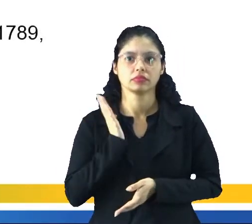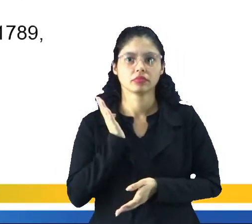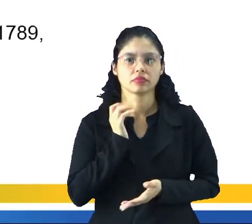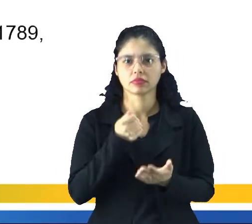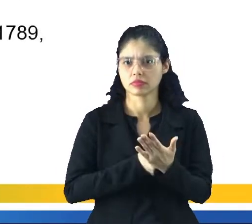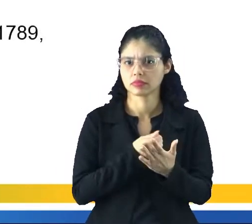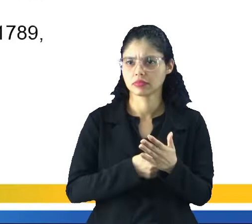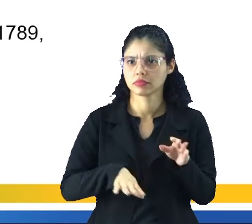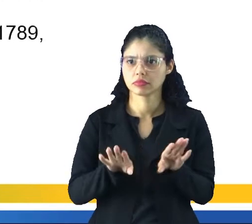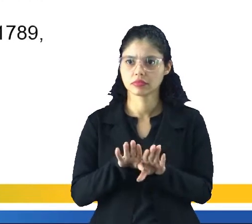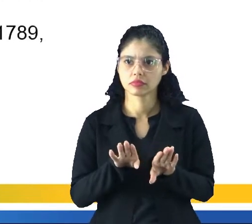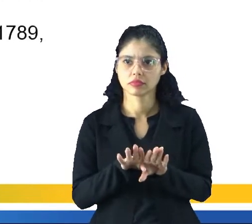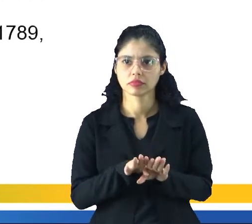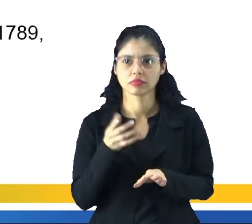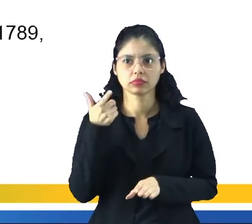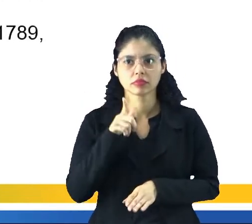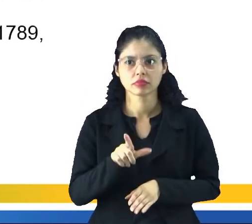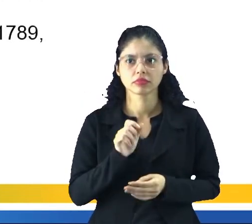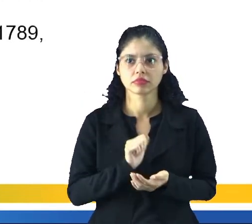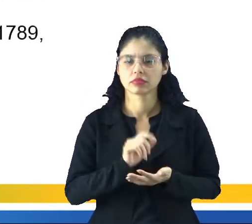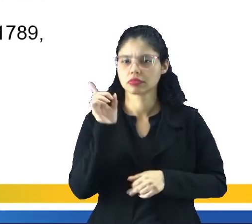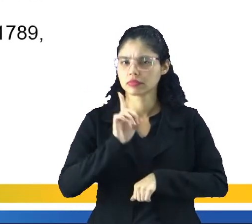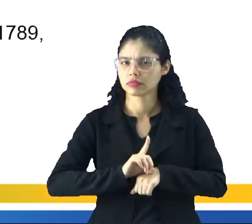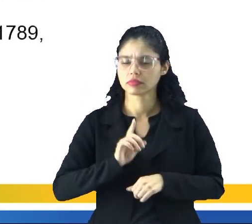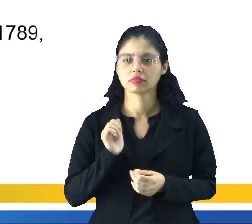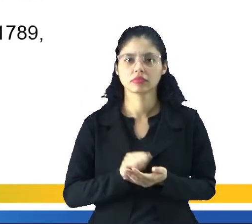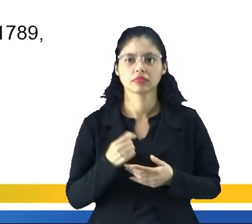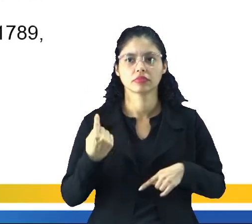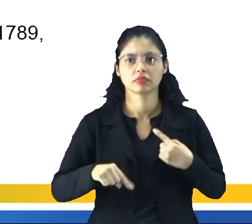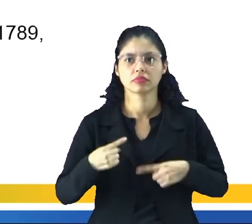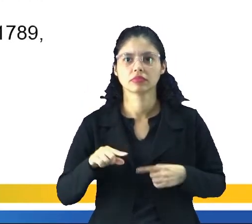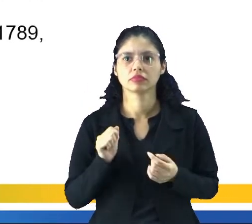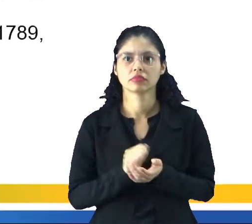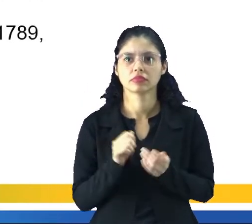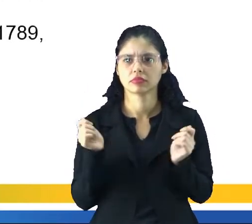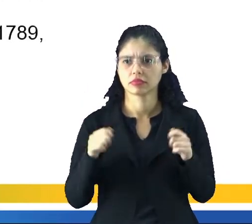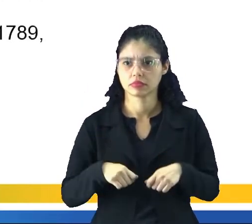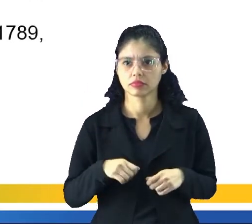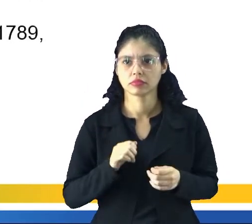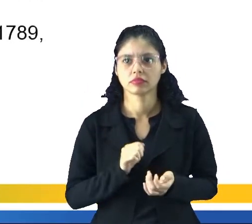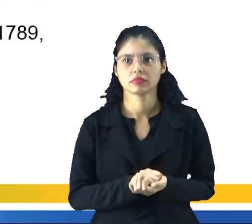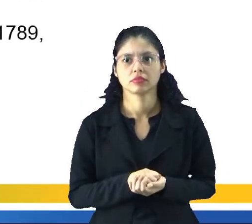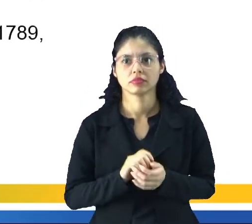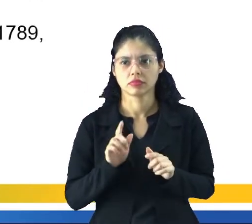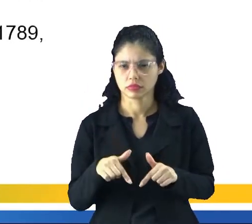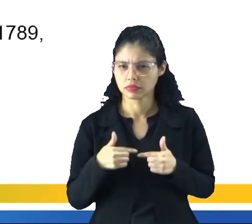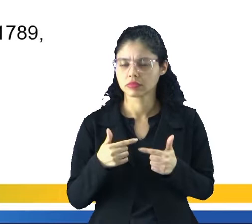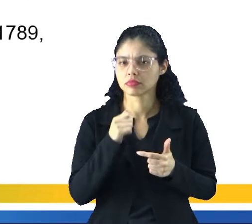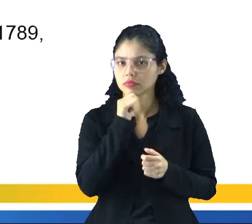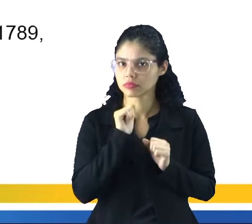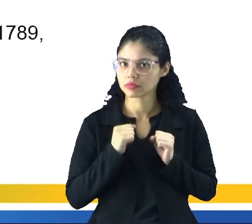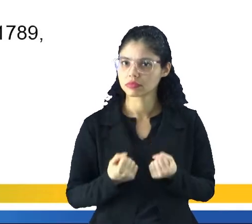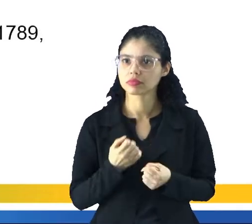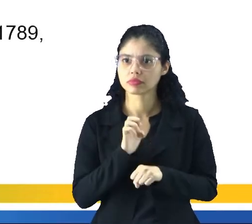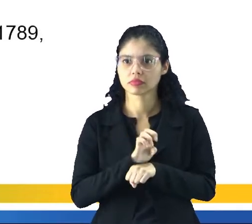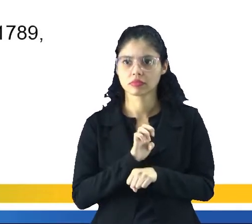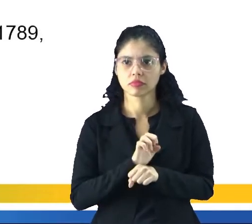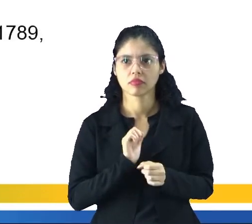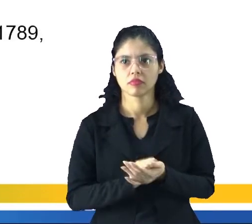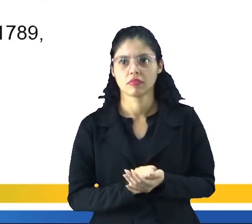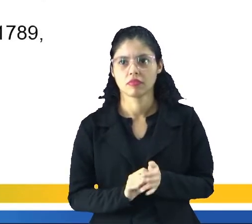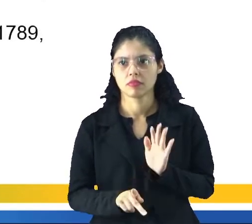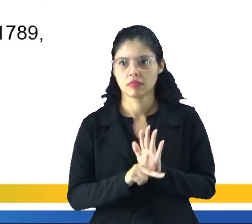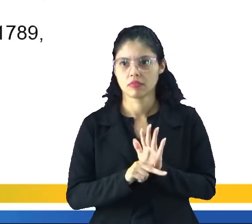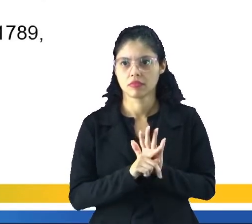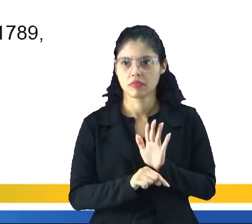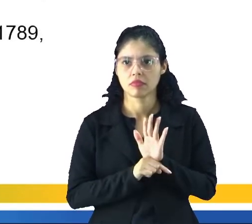exigia também a garantia dos seus direitos políticos, pois era a burguesia quem sustentava o Estado, posto que o